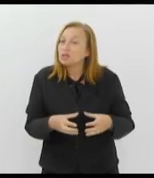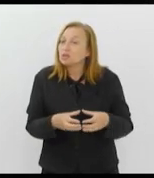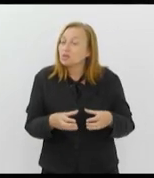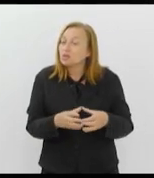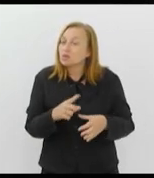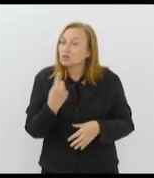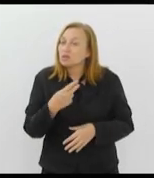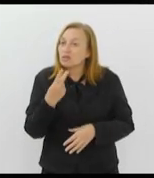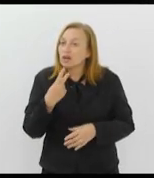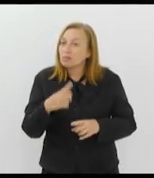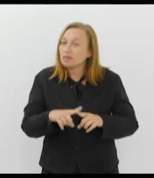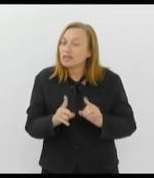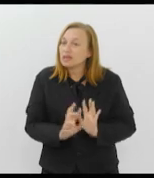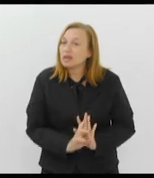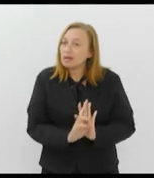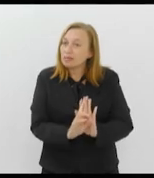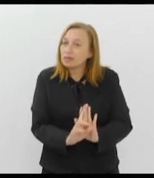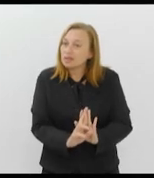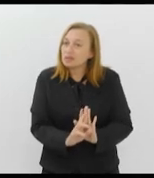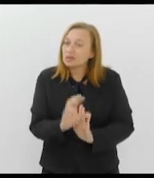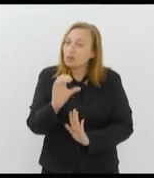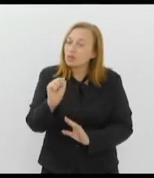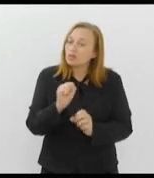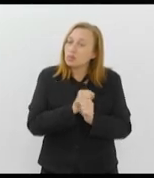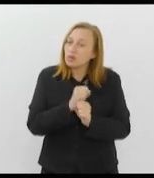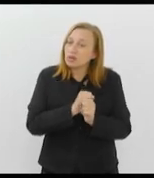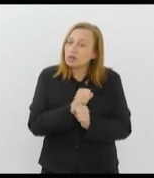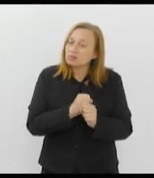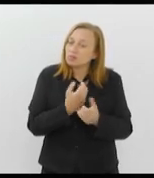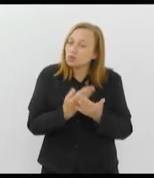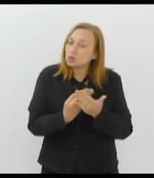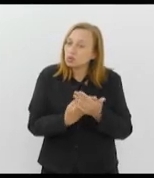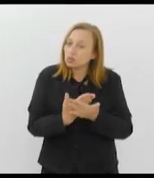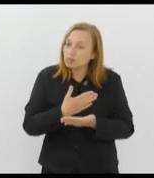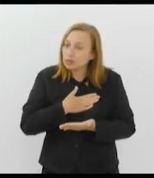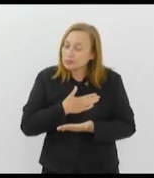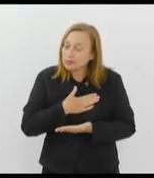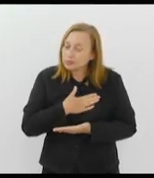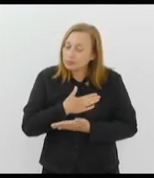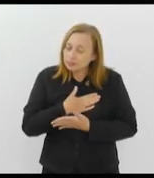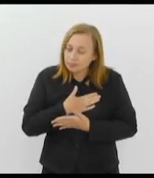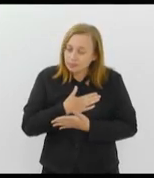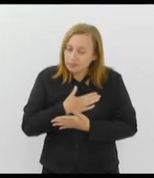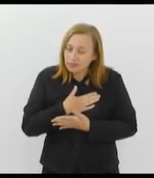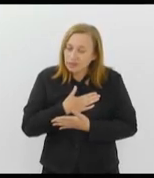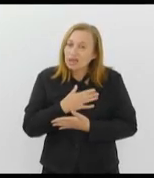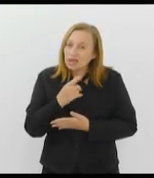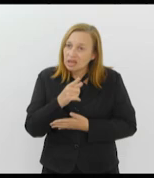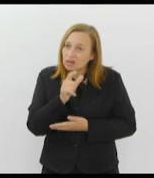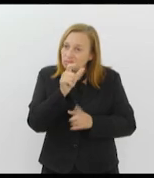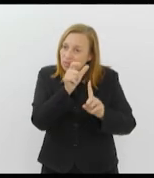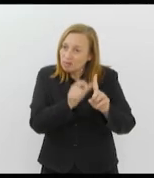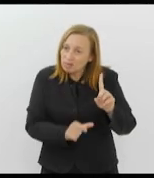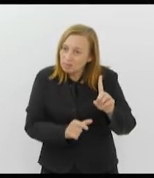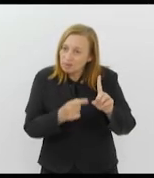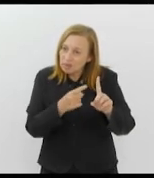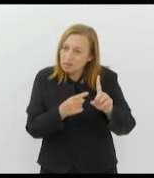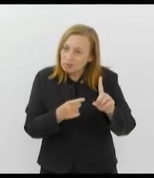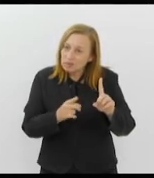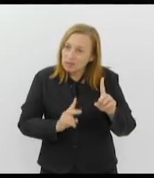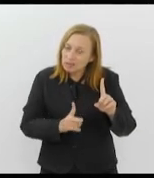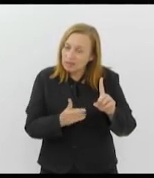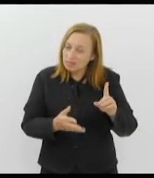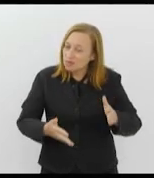representa muito esses meus 8 anos de estudo. Ele foi uma pessoa que puxava a gente sempre para